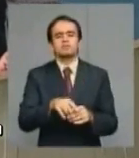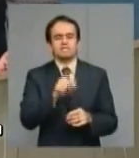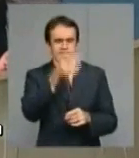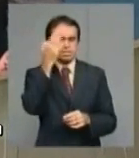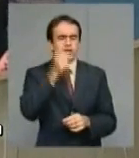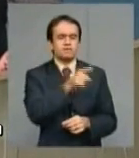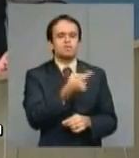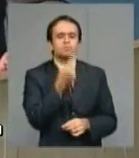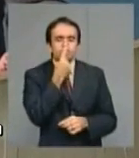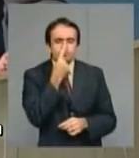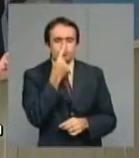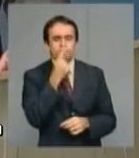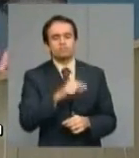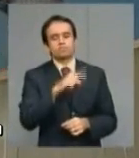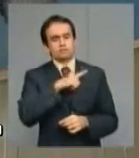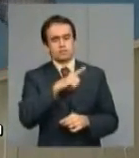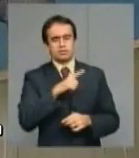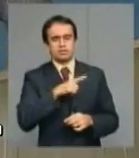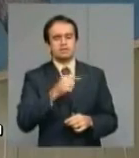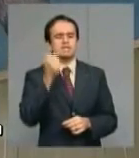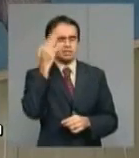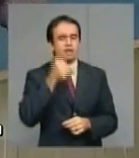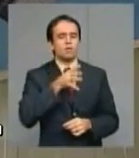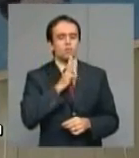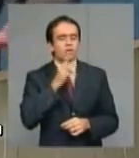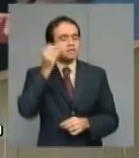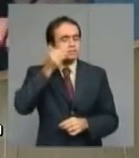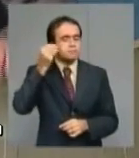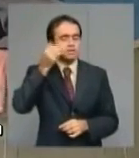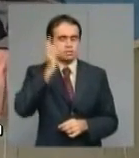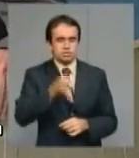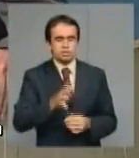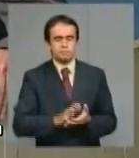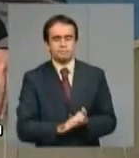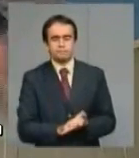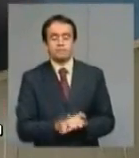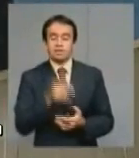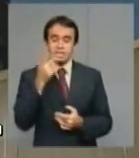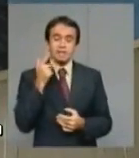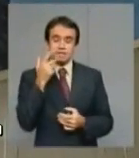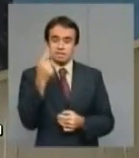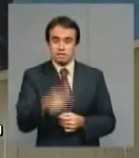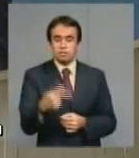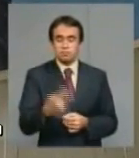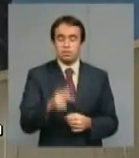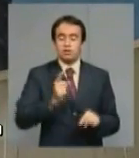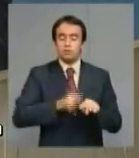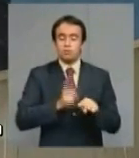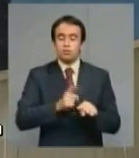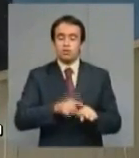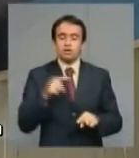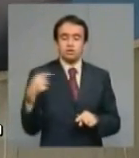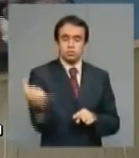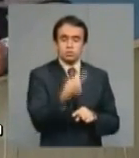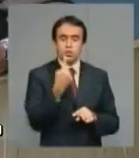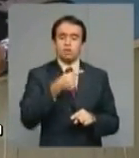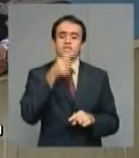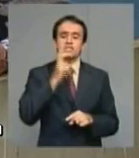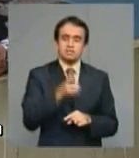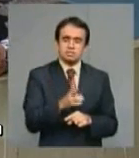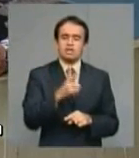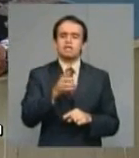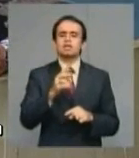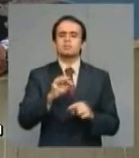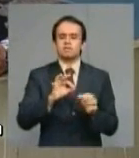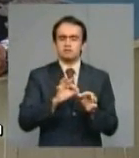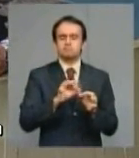mais deprimidas, mais decaídas, mais desassistidas dessa nossa fortaleza, que nós convivemos nos bairros